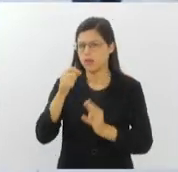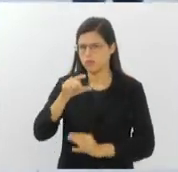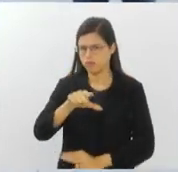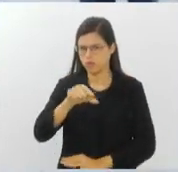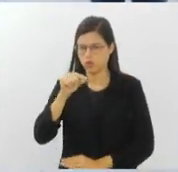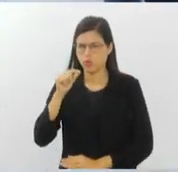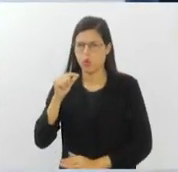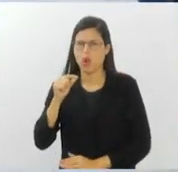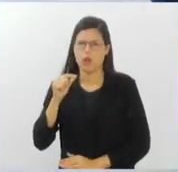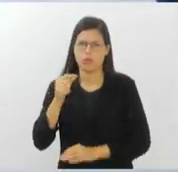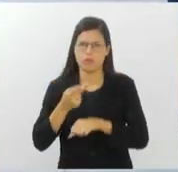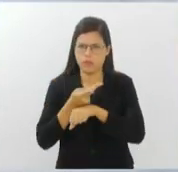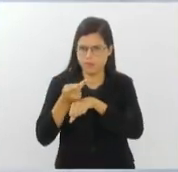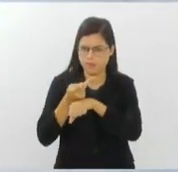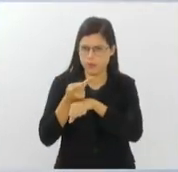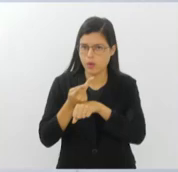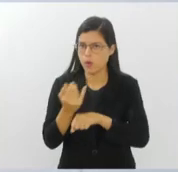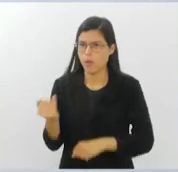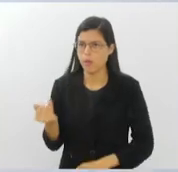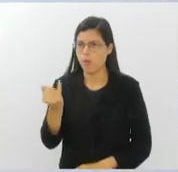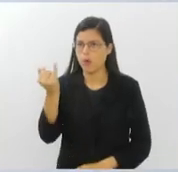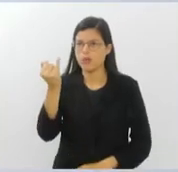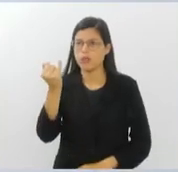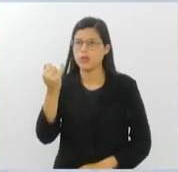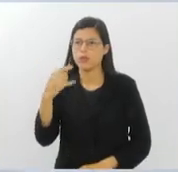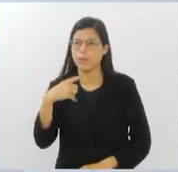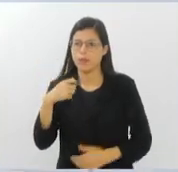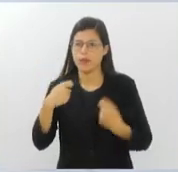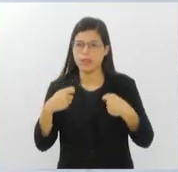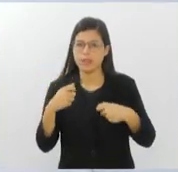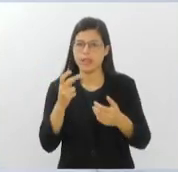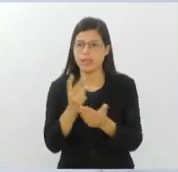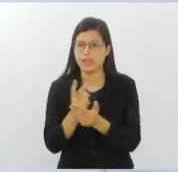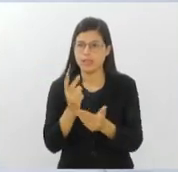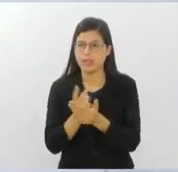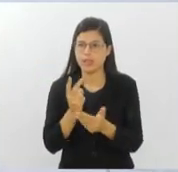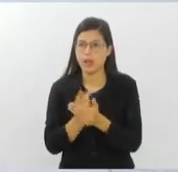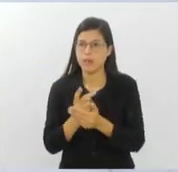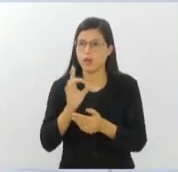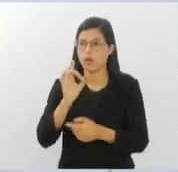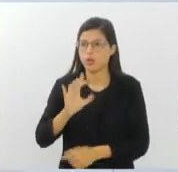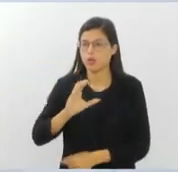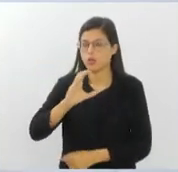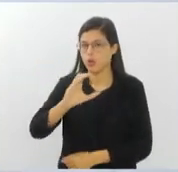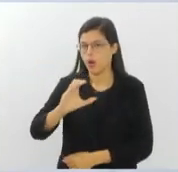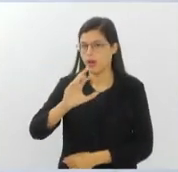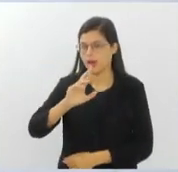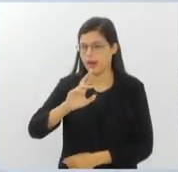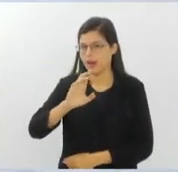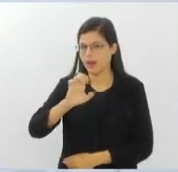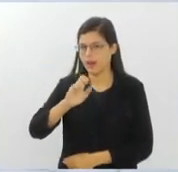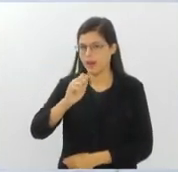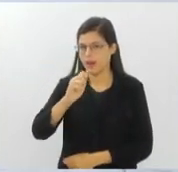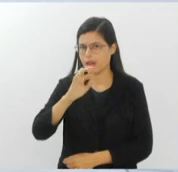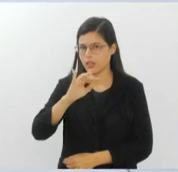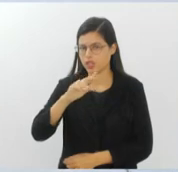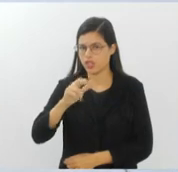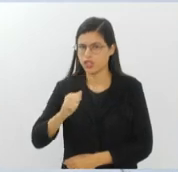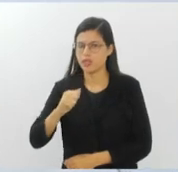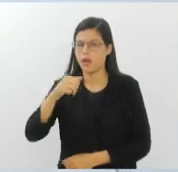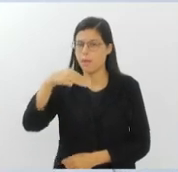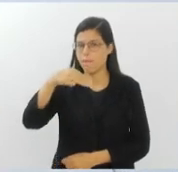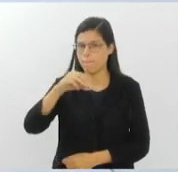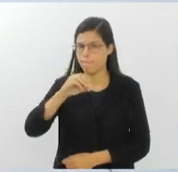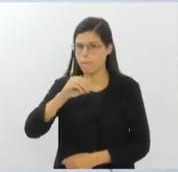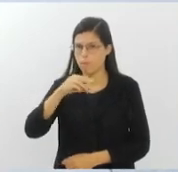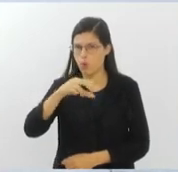busca. Então, o importante é de ingrediente, tem que ter sempre só a creatina monoidratada, que é a mais